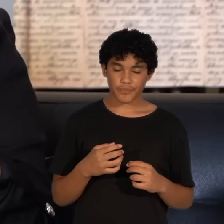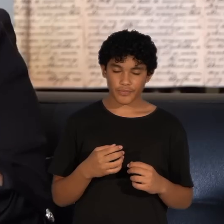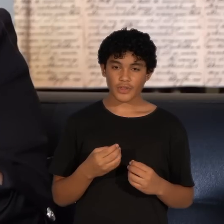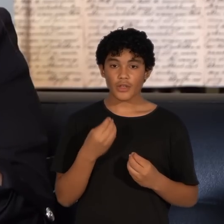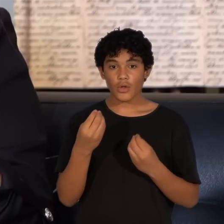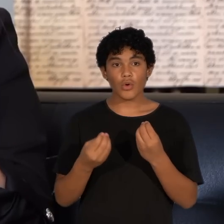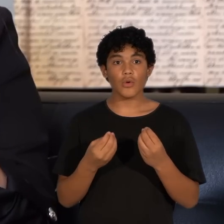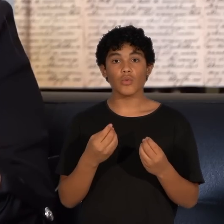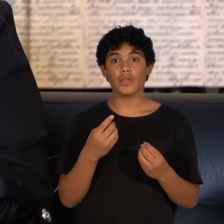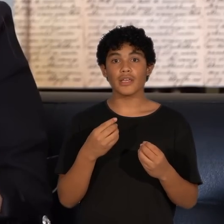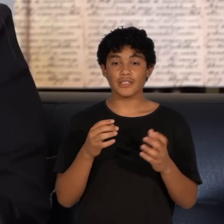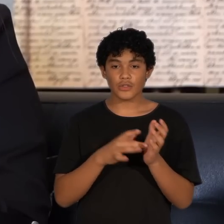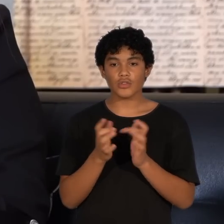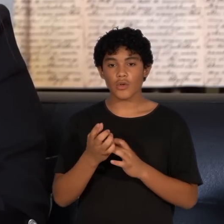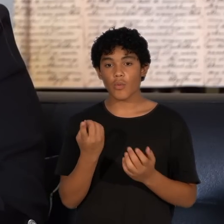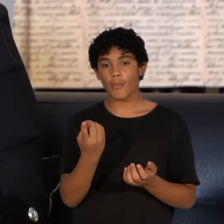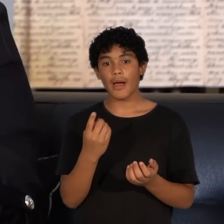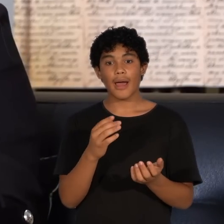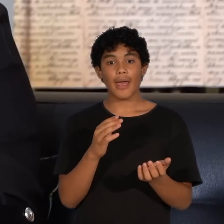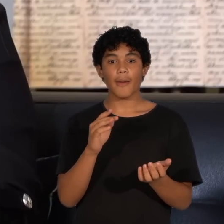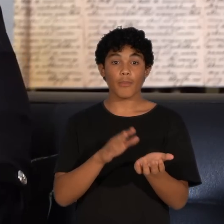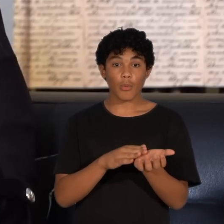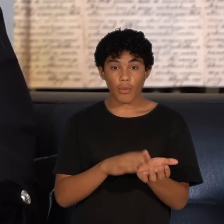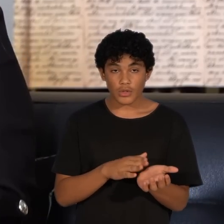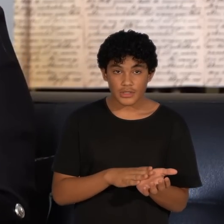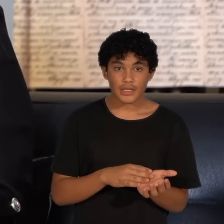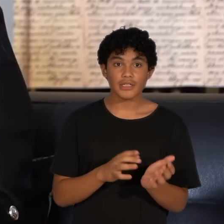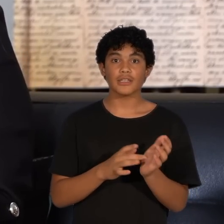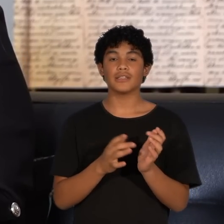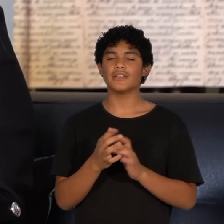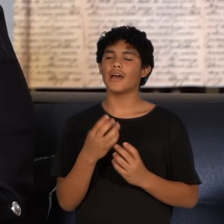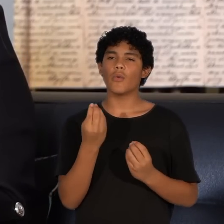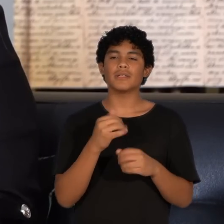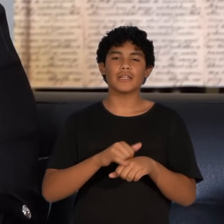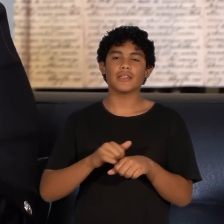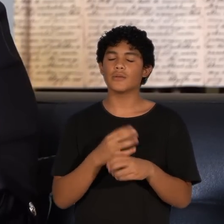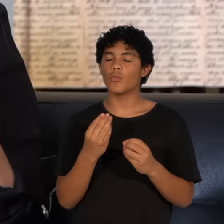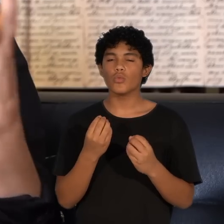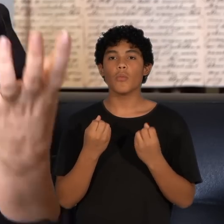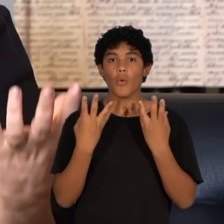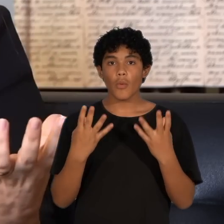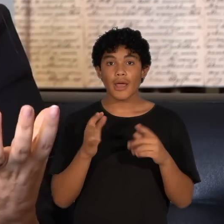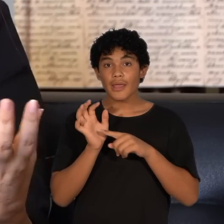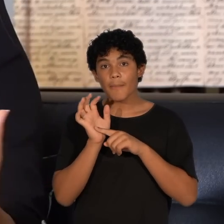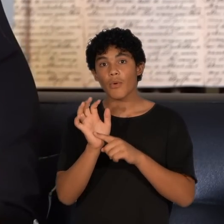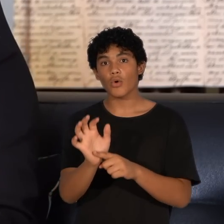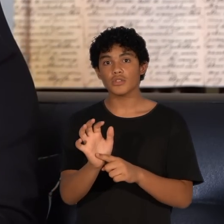parâmetros de como lidar com pessoas e abordar pessoas numa relação de ajuda, Jesus dá um show aqui e mostra para a gente